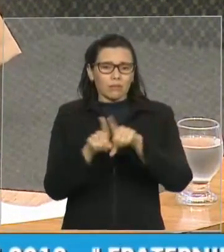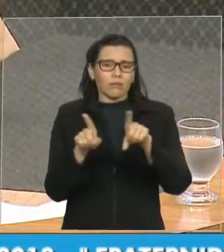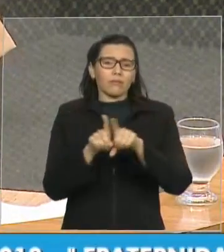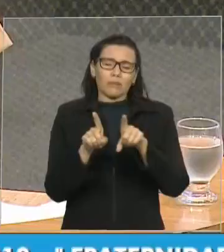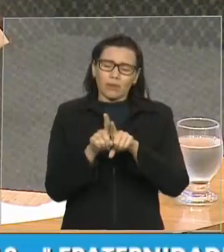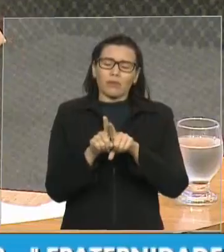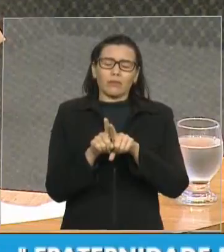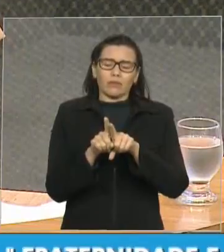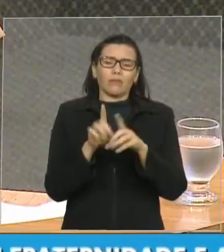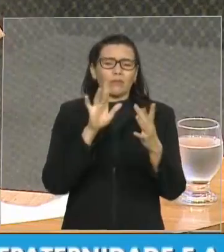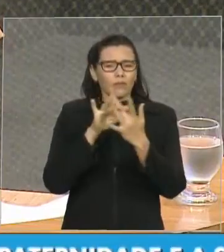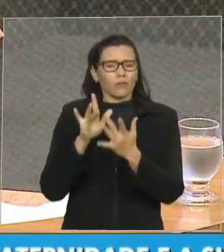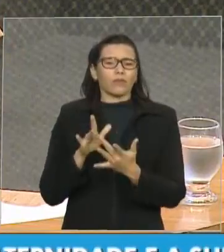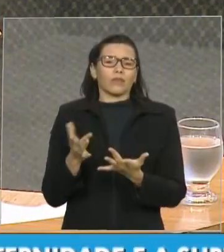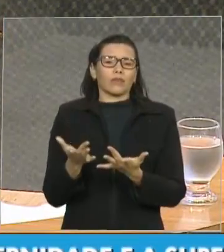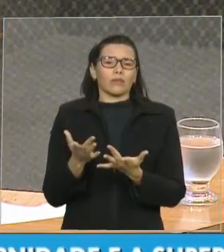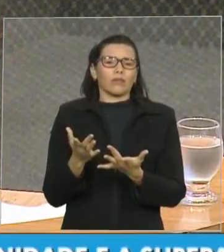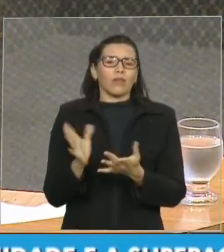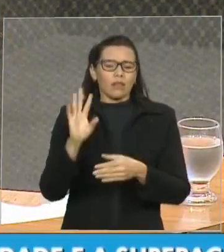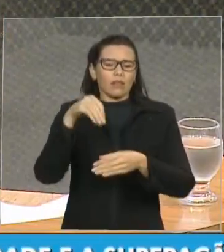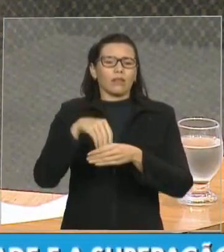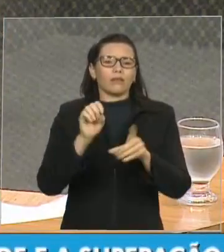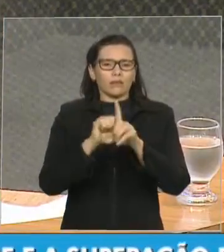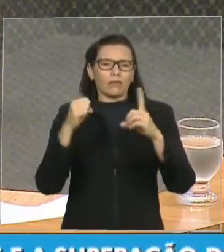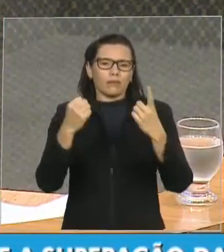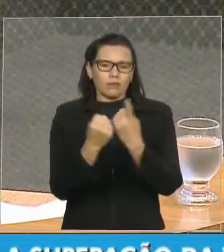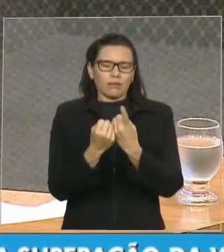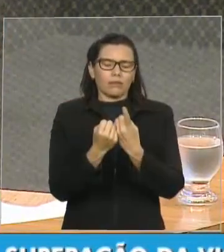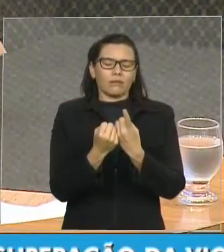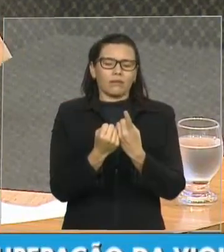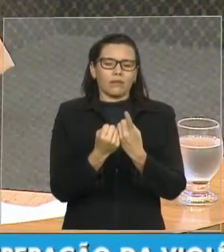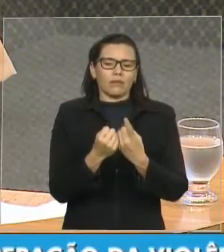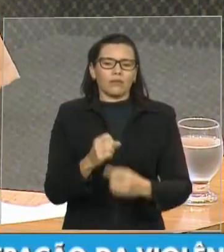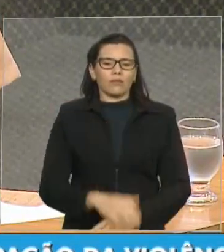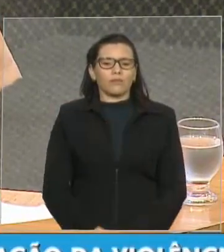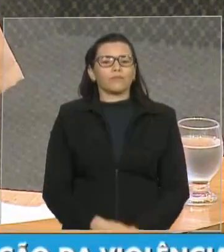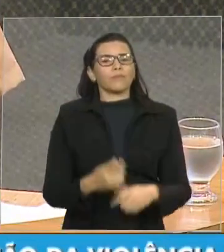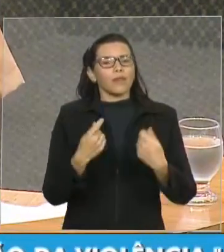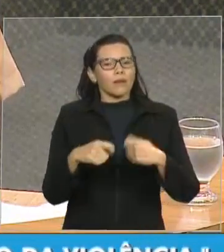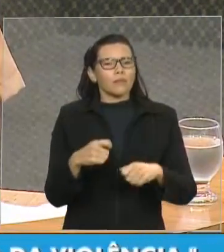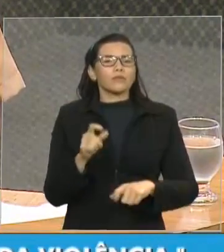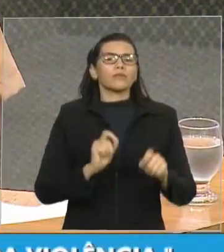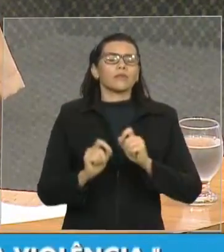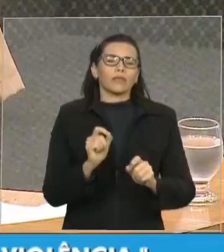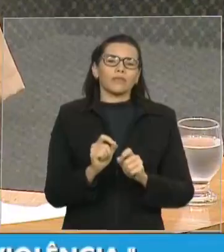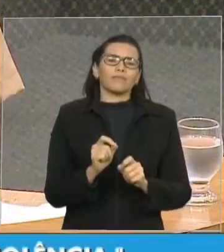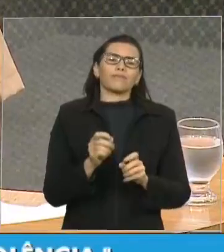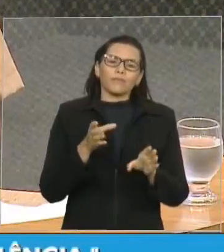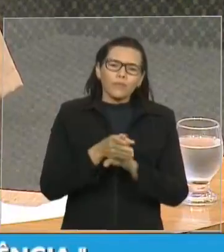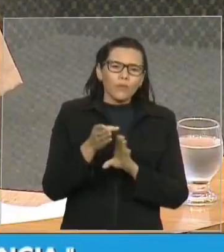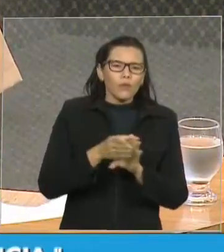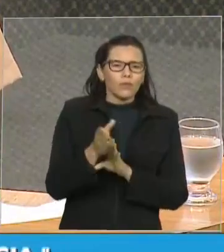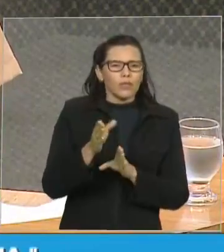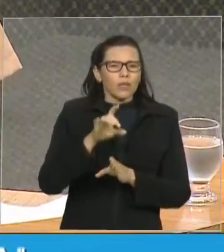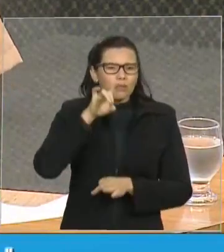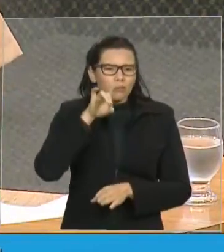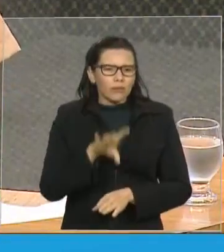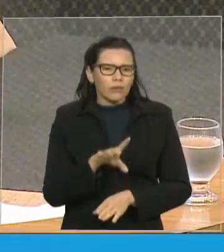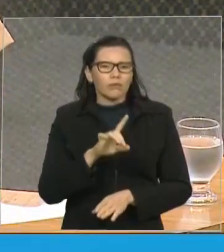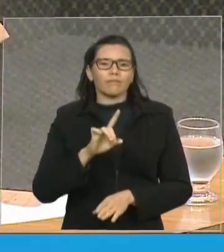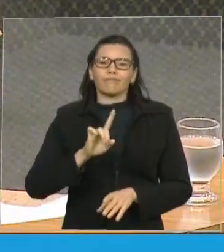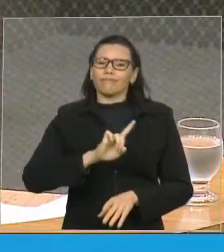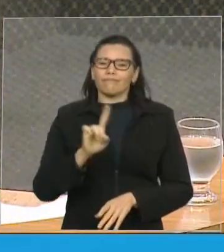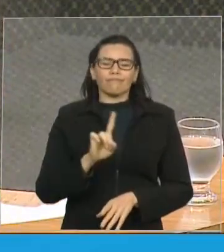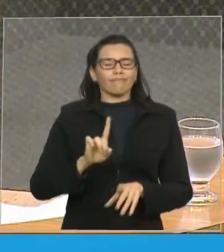problemas específicos e, o que é mais importante, trabalhados à luz da palavra de Deus.